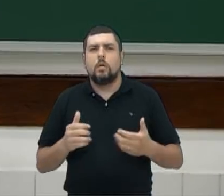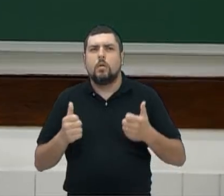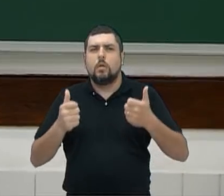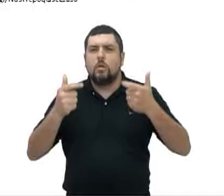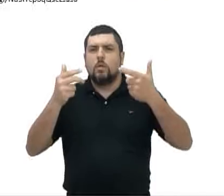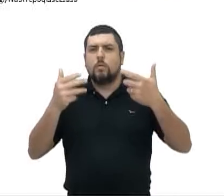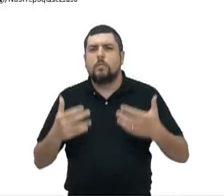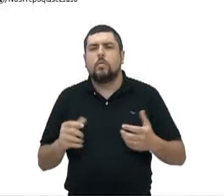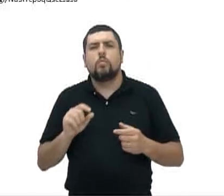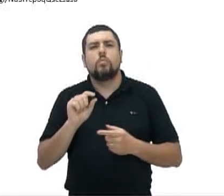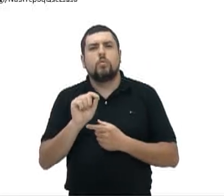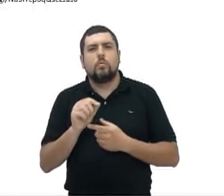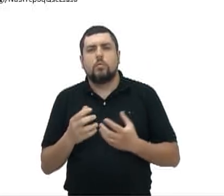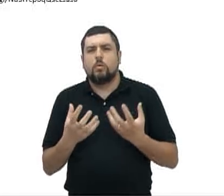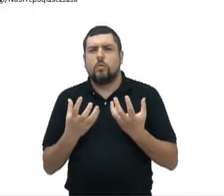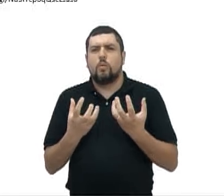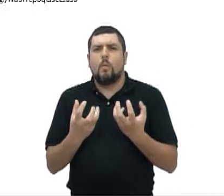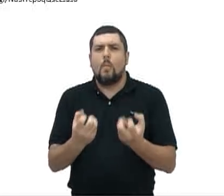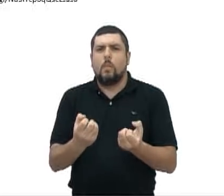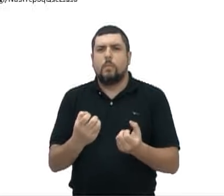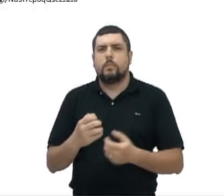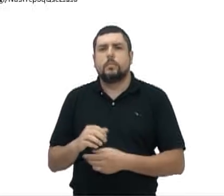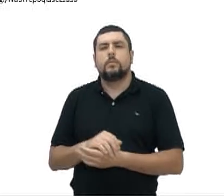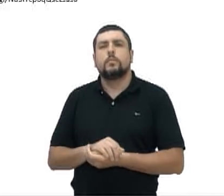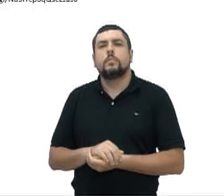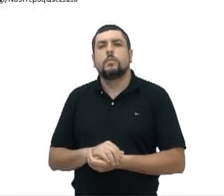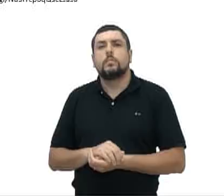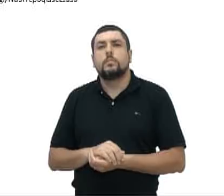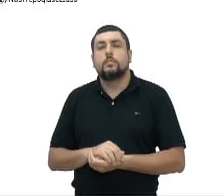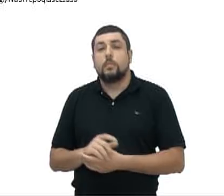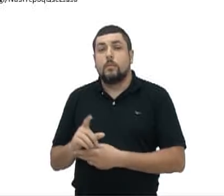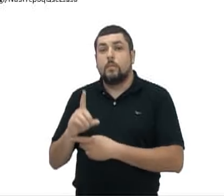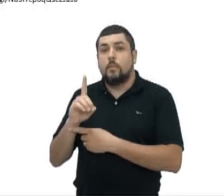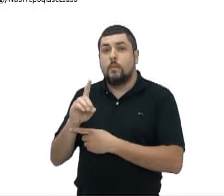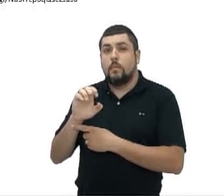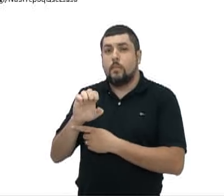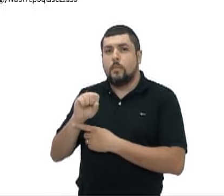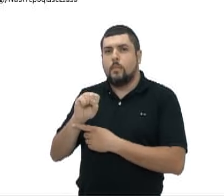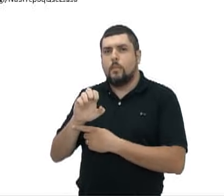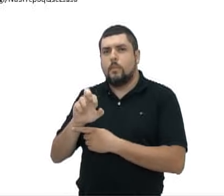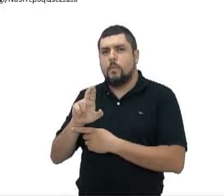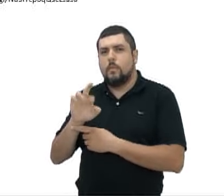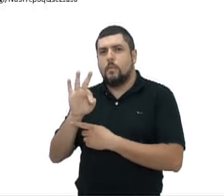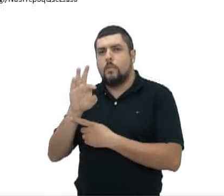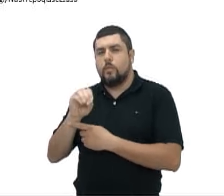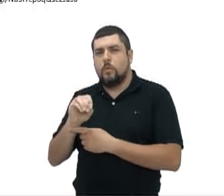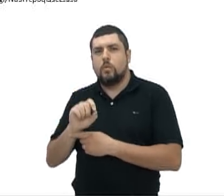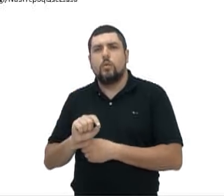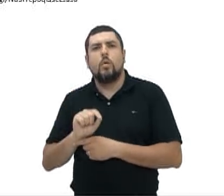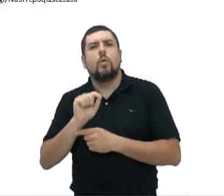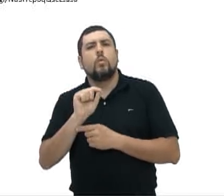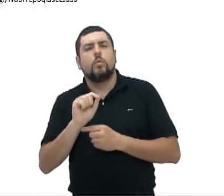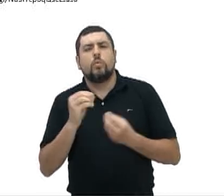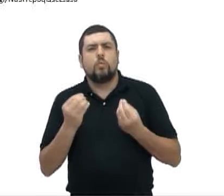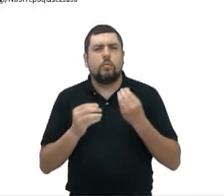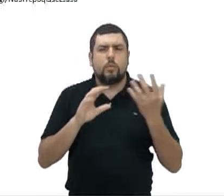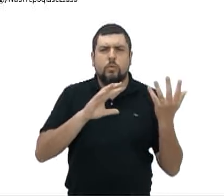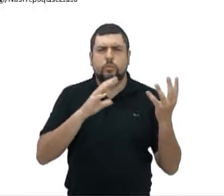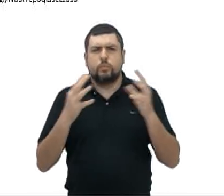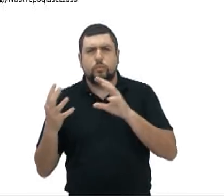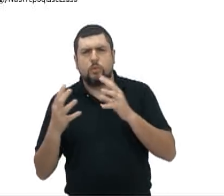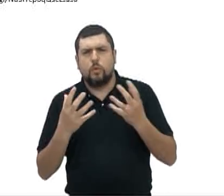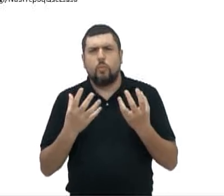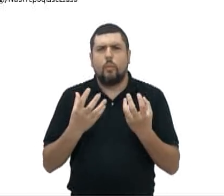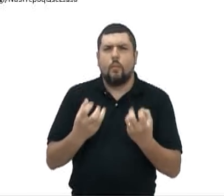dos desertos. Deserto apresenta um clima semiárido ou um clima árido e apresenta